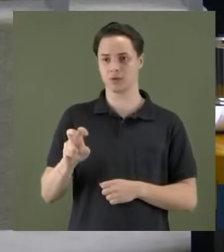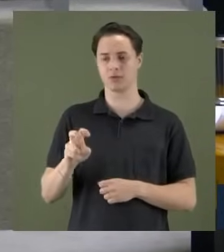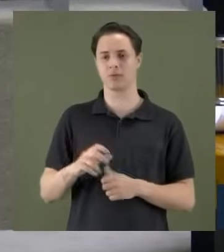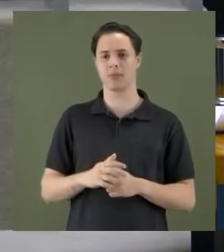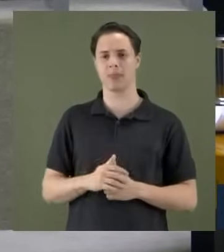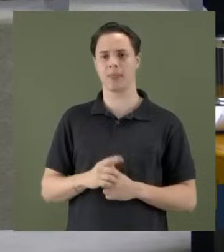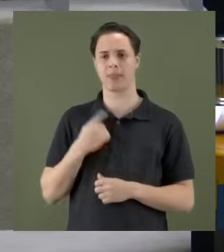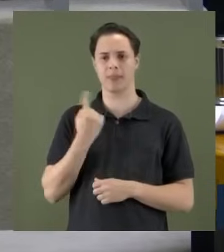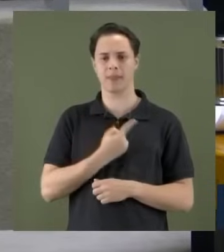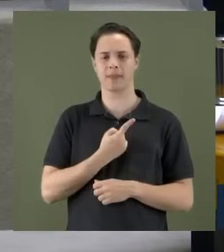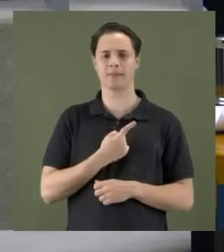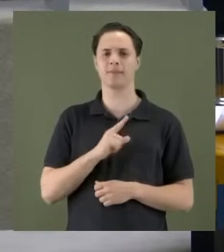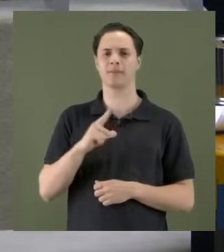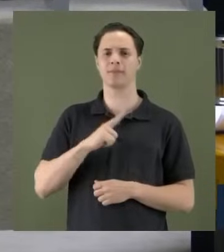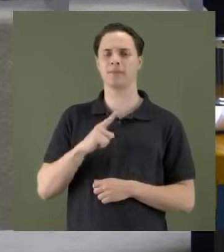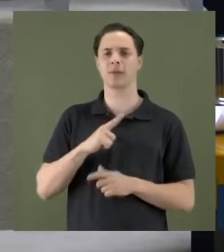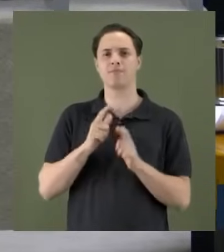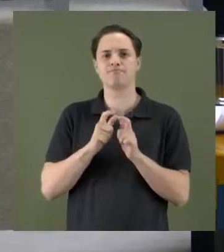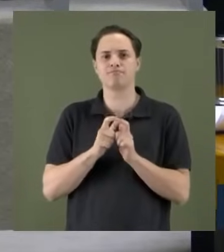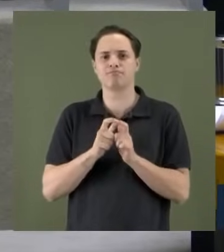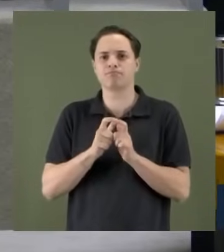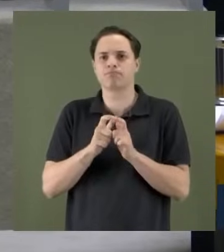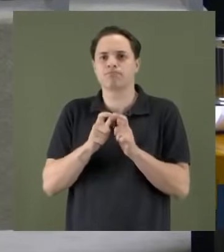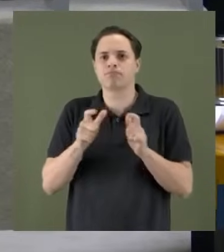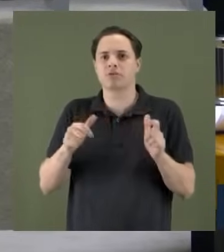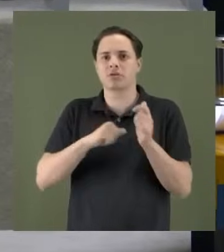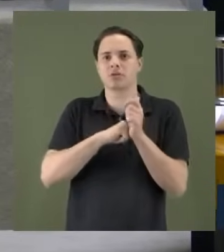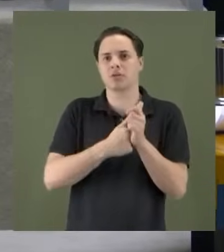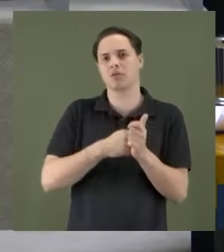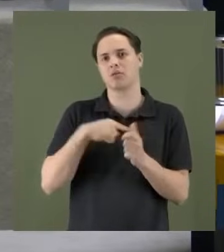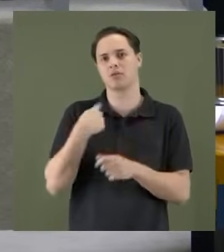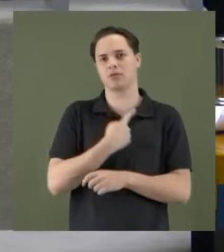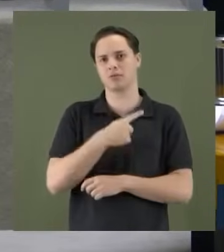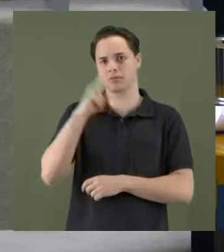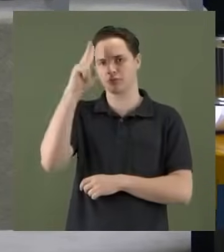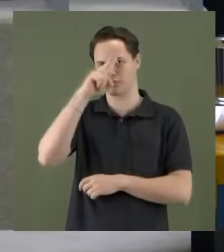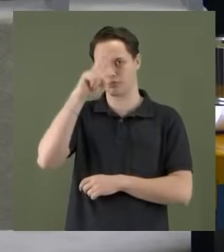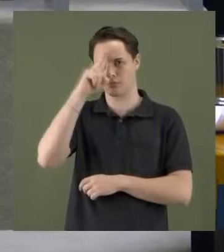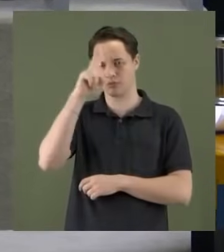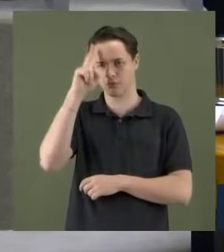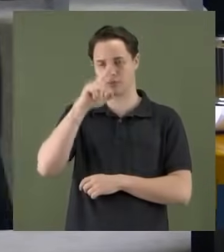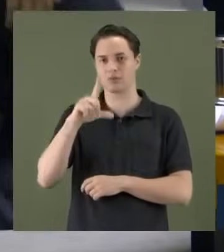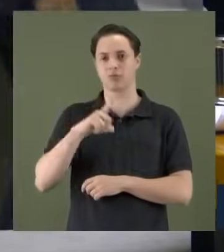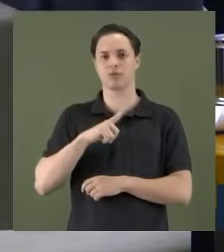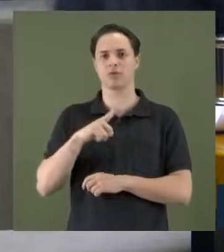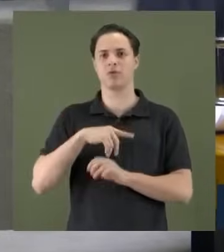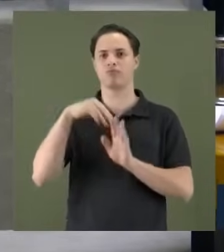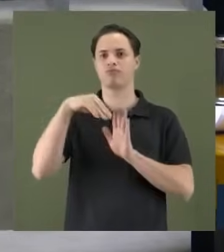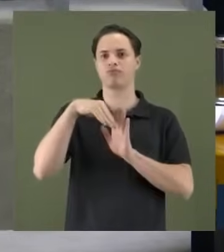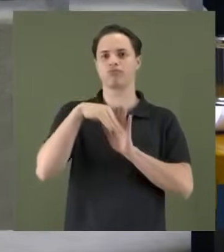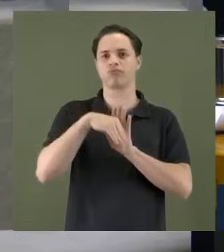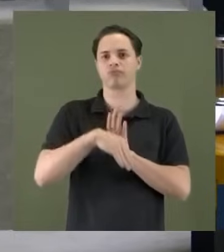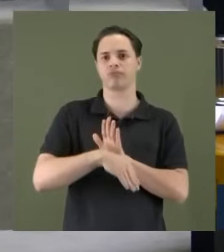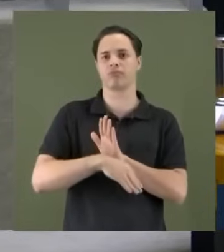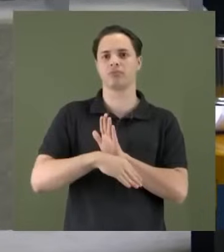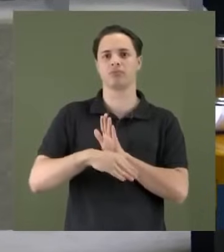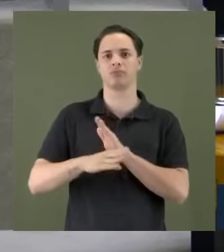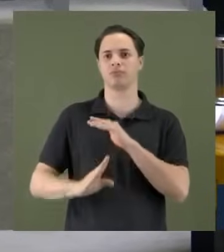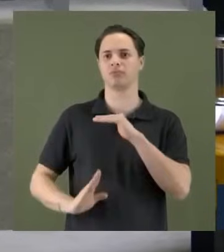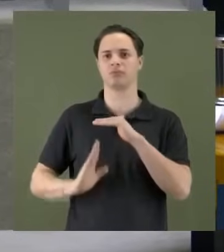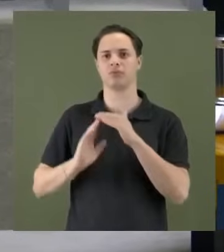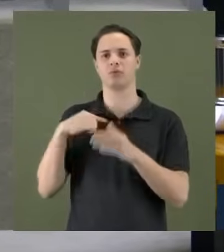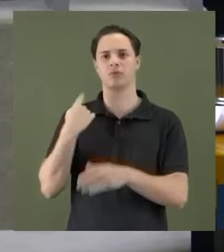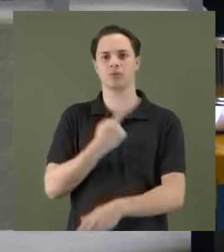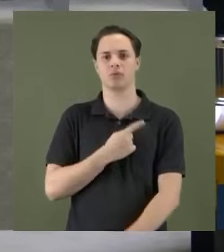nós tivemos a maior recessão da nossa história, com um decréscimo recorde do nosso